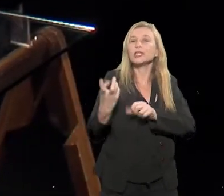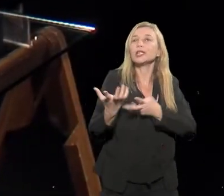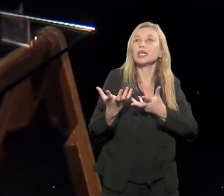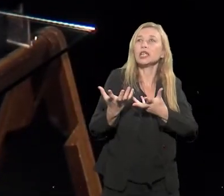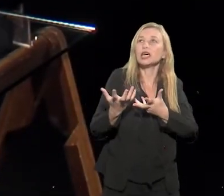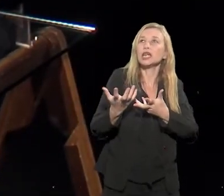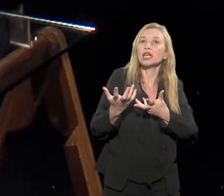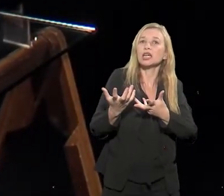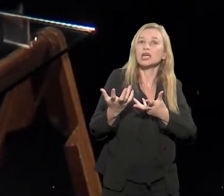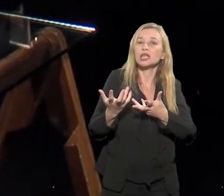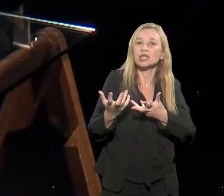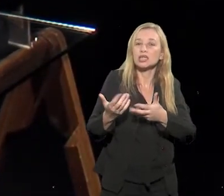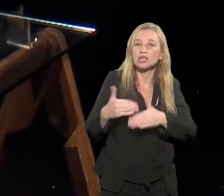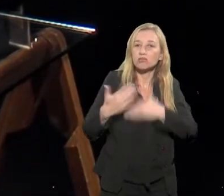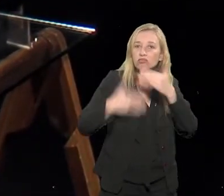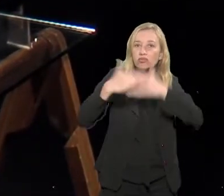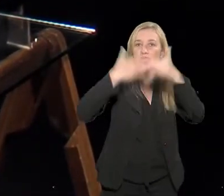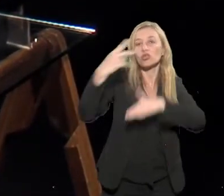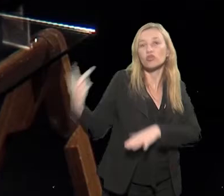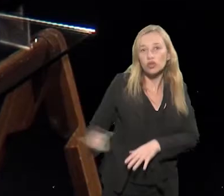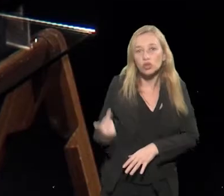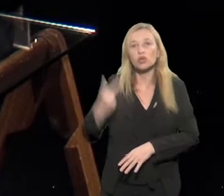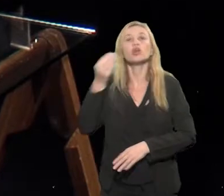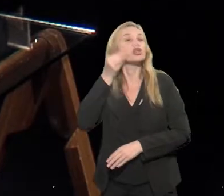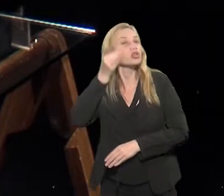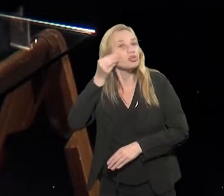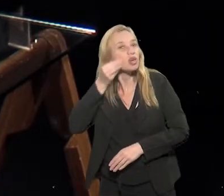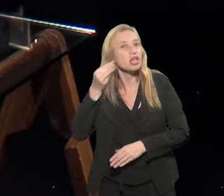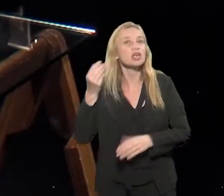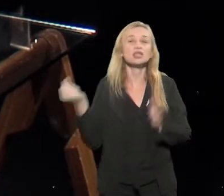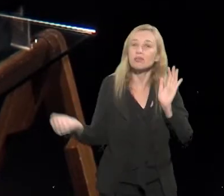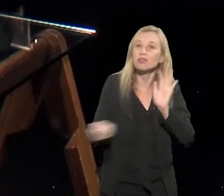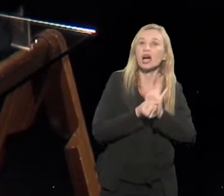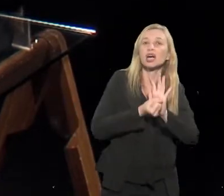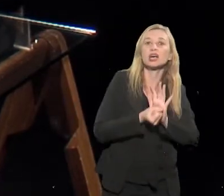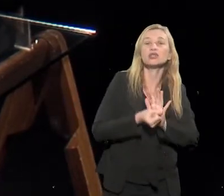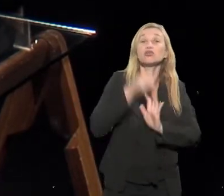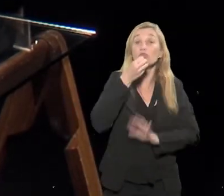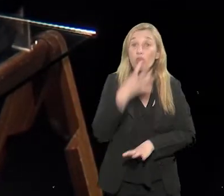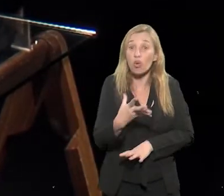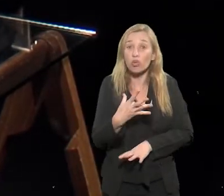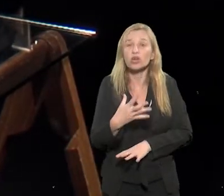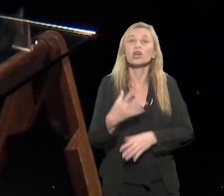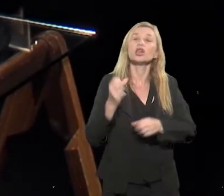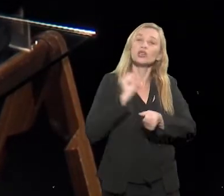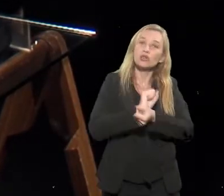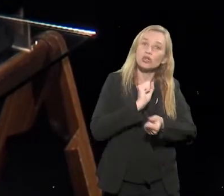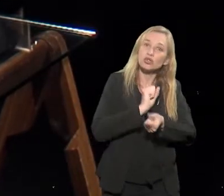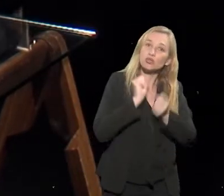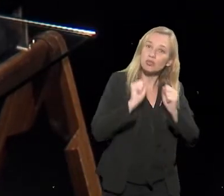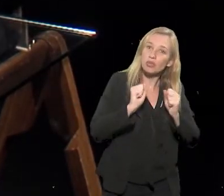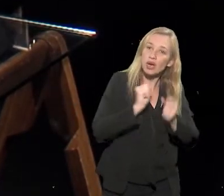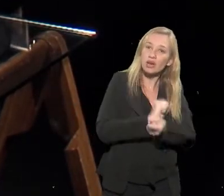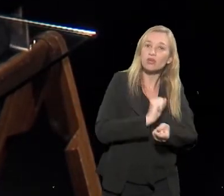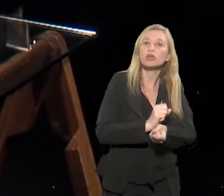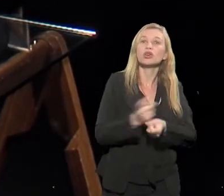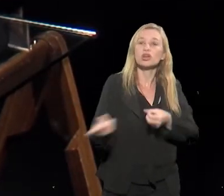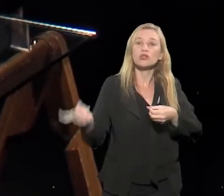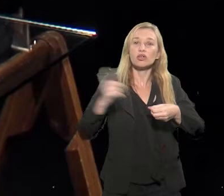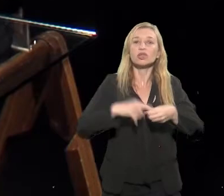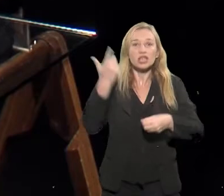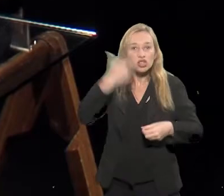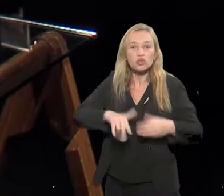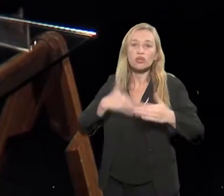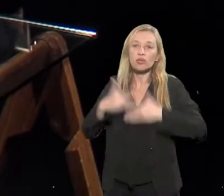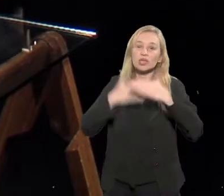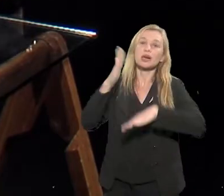cultura ganha nesse seu processo, as suas experiências marcantes. Foi muito bom e eu espero que a gente possa fazer isso de